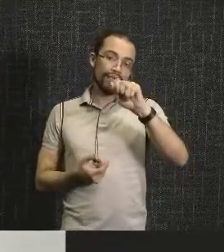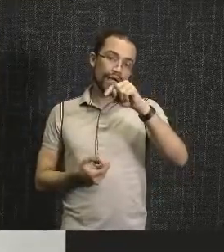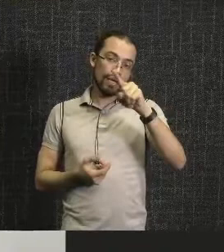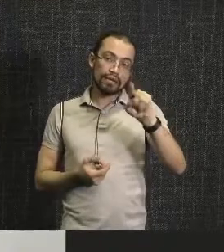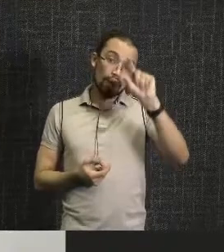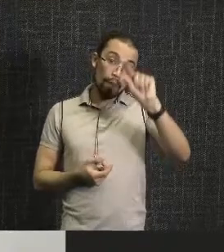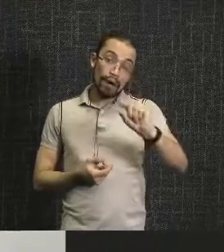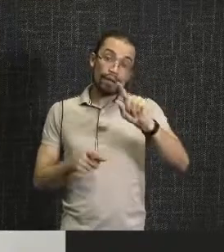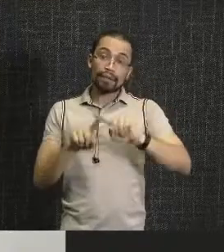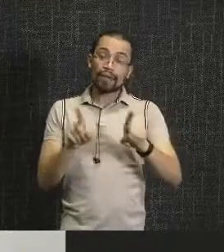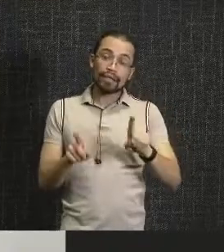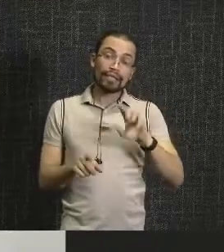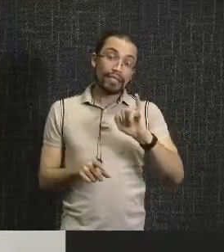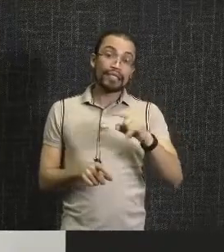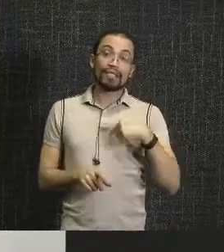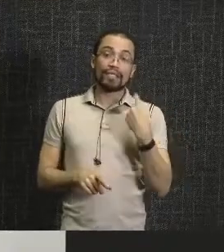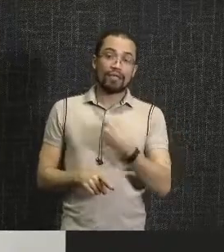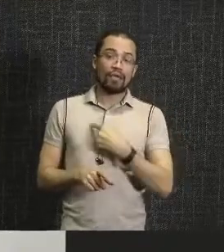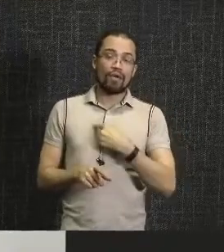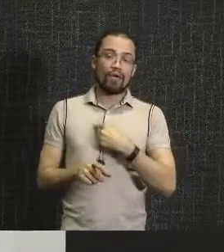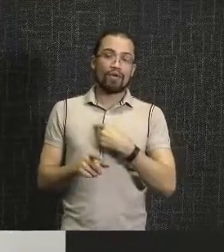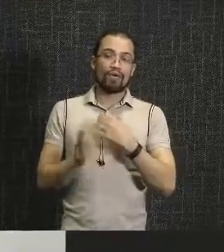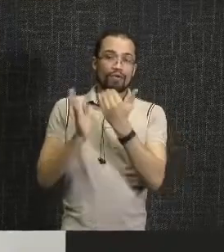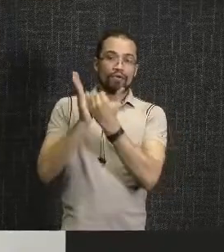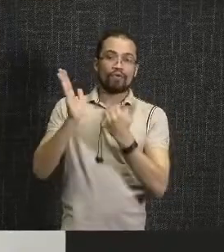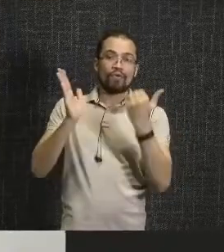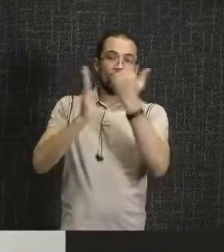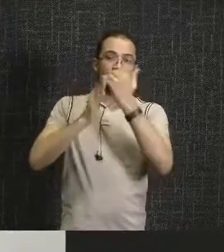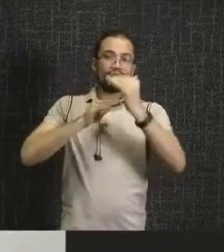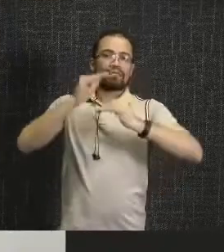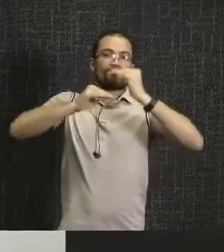não crescer acima de 2,5, na